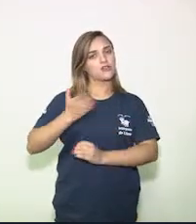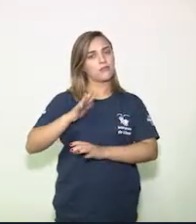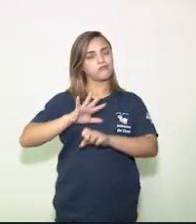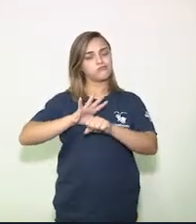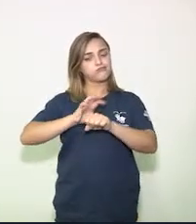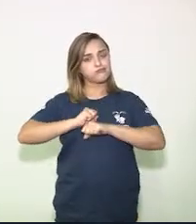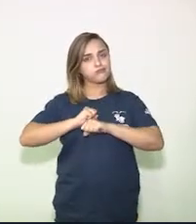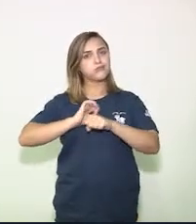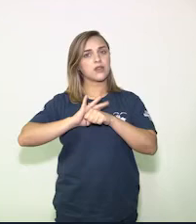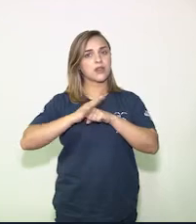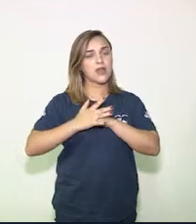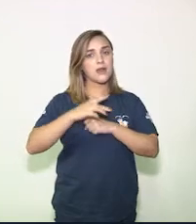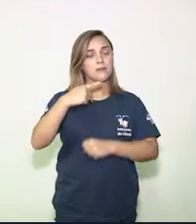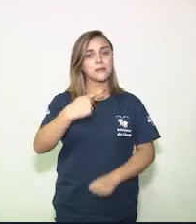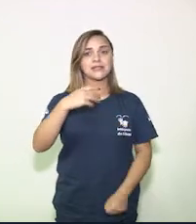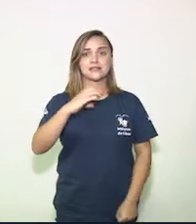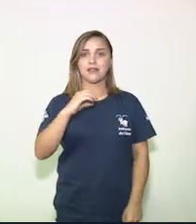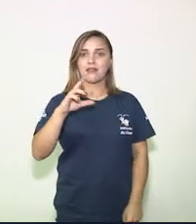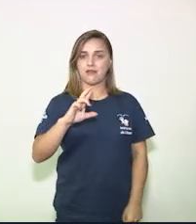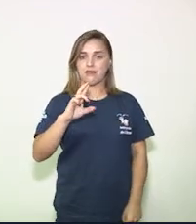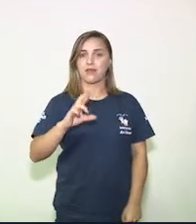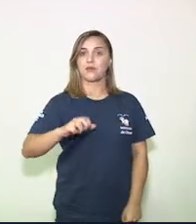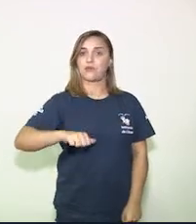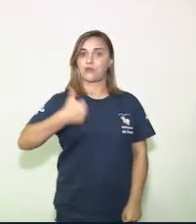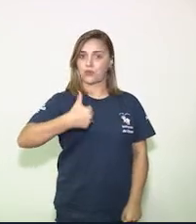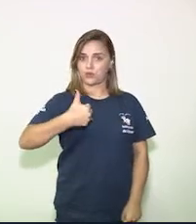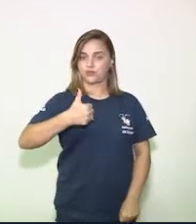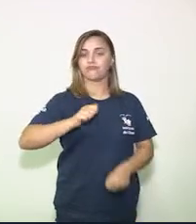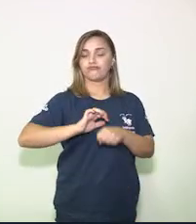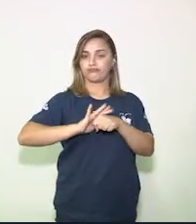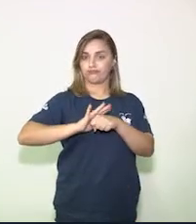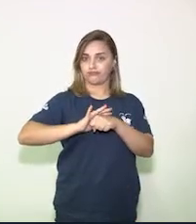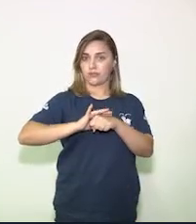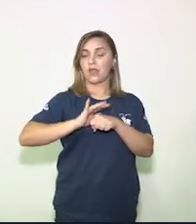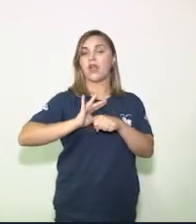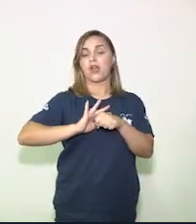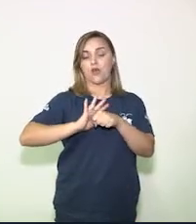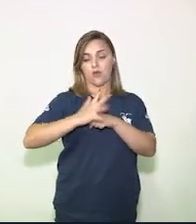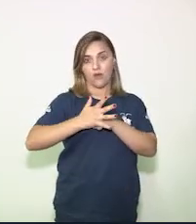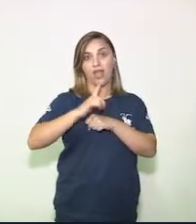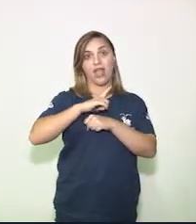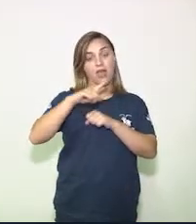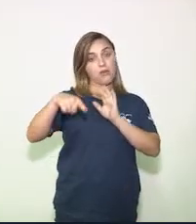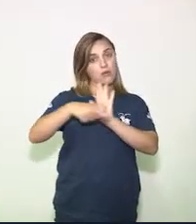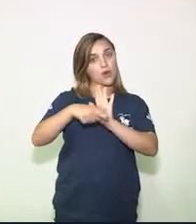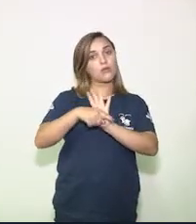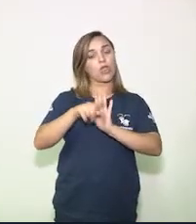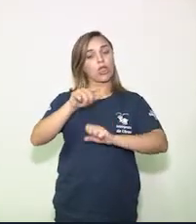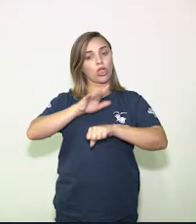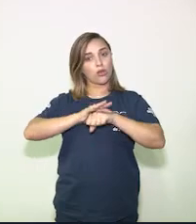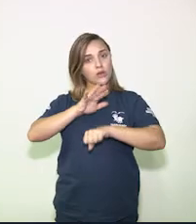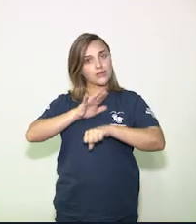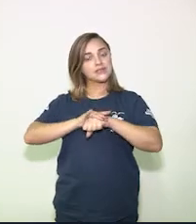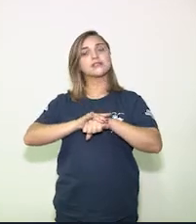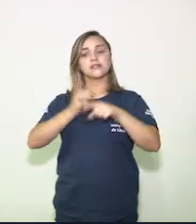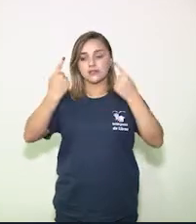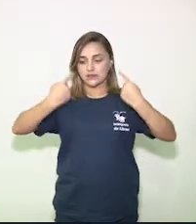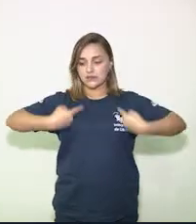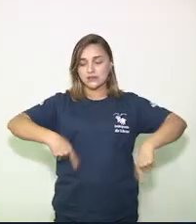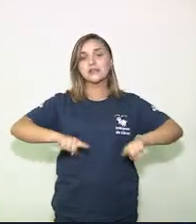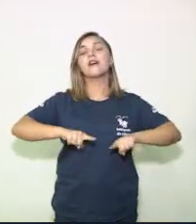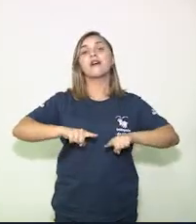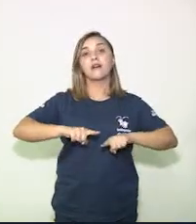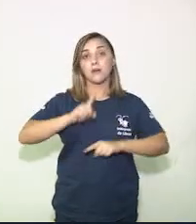de PCR positivo para a Covid. Tratava-se de uma síndrome inflamatória grave,